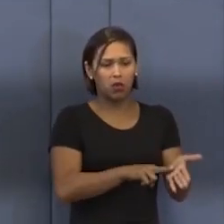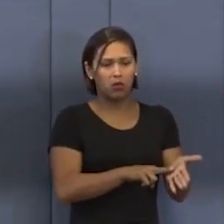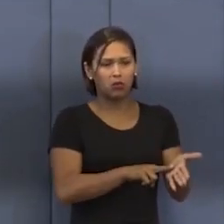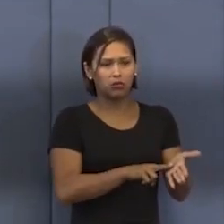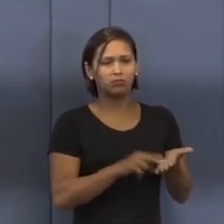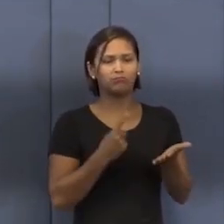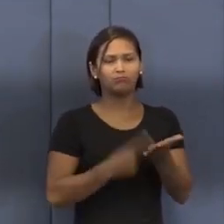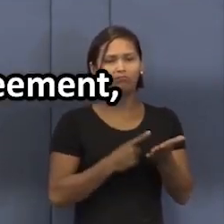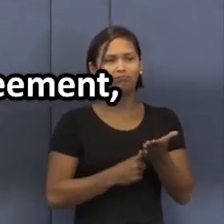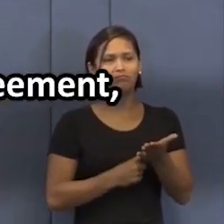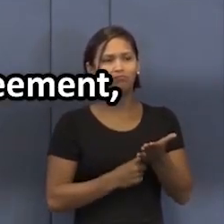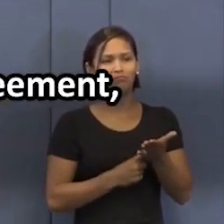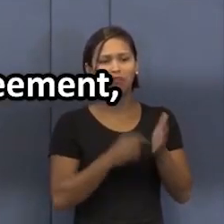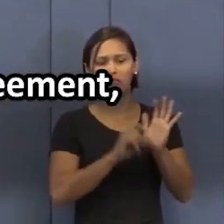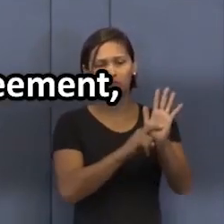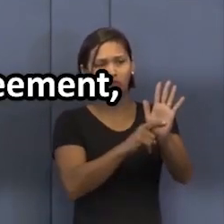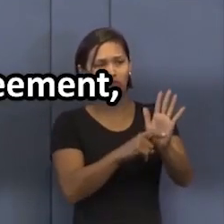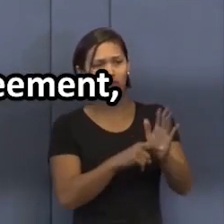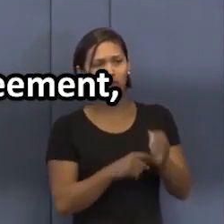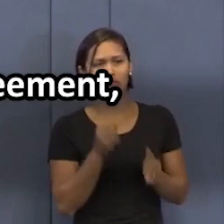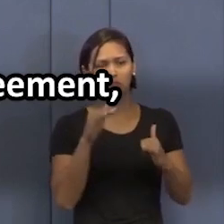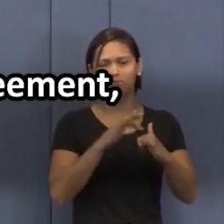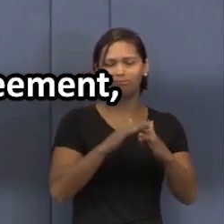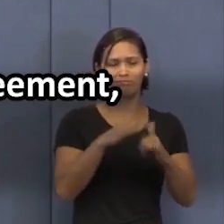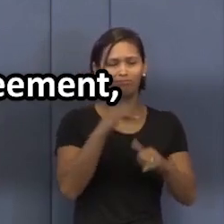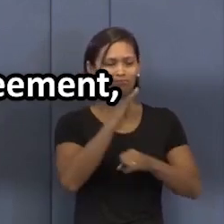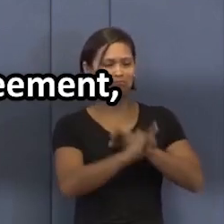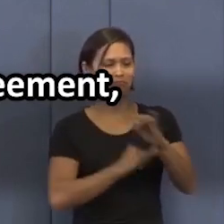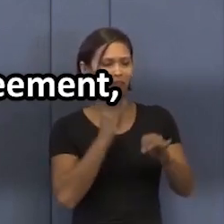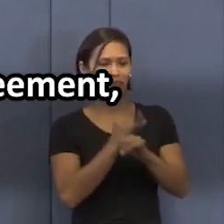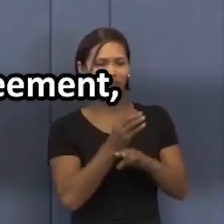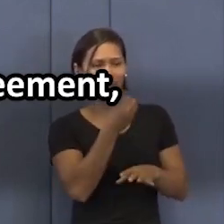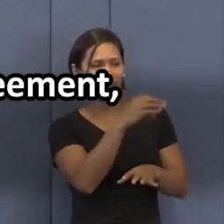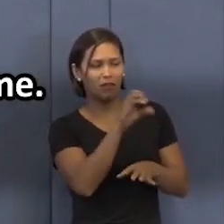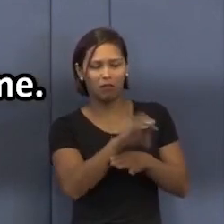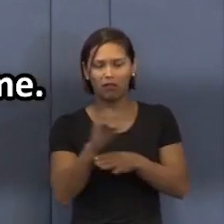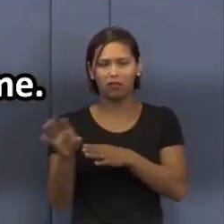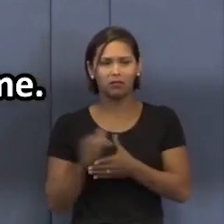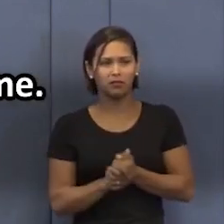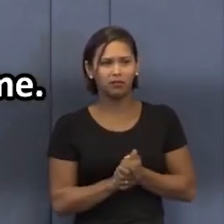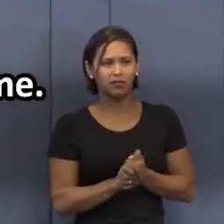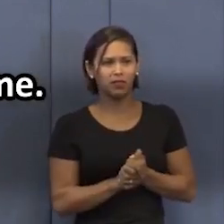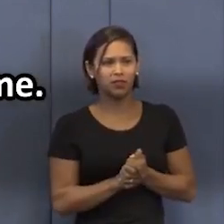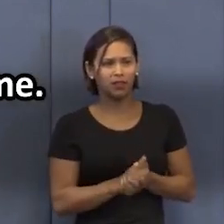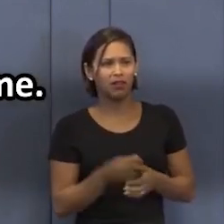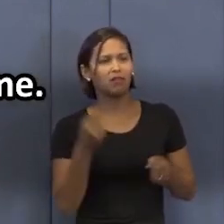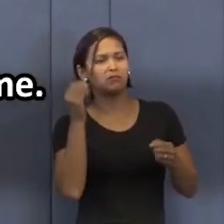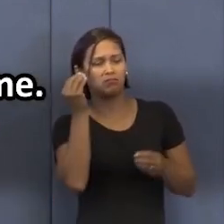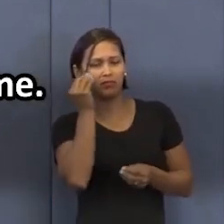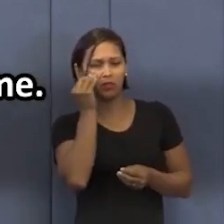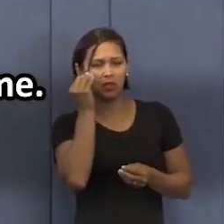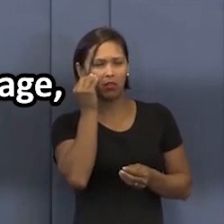diferentemente do que a gente tem hoje. Eu tenho certeza que, se eu não assinar um acordo de confidencialidade, aquilo vai ser exposto. Esse cara vai, de alguma forma, tentar